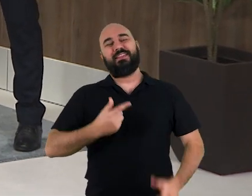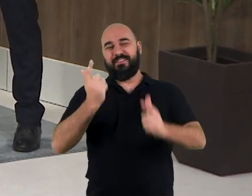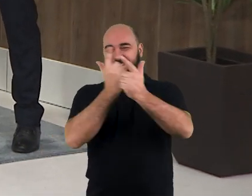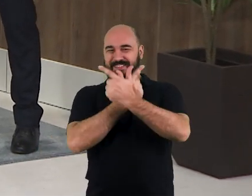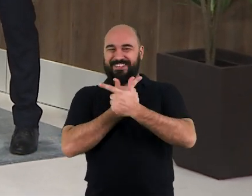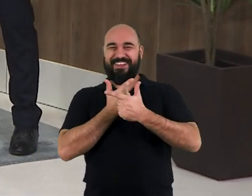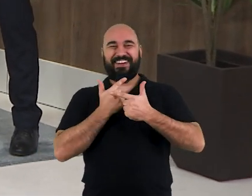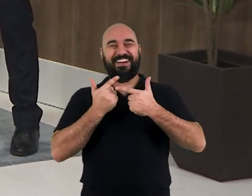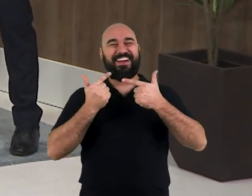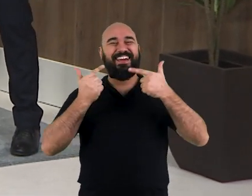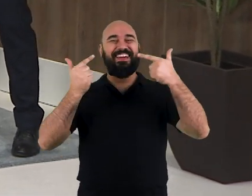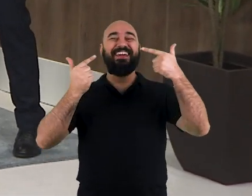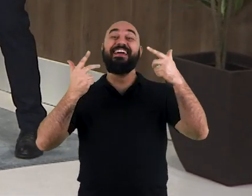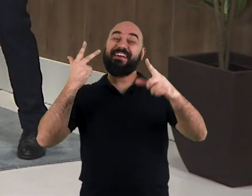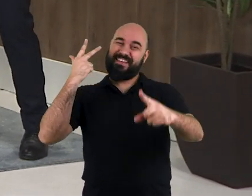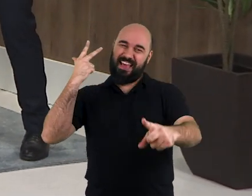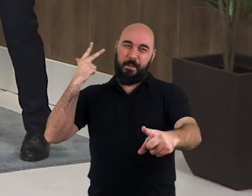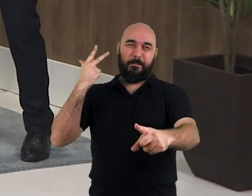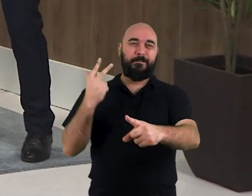sorrir, você vai